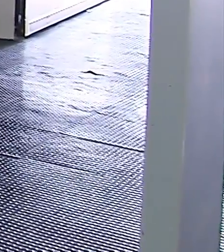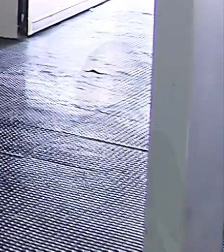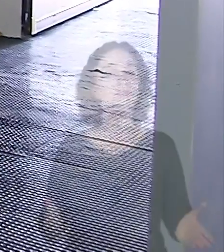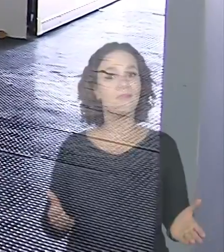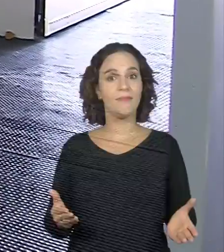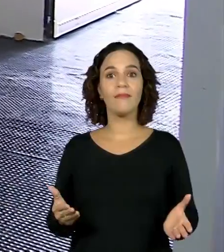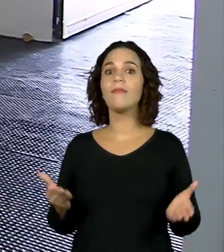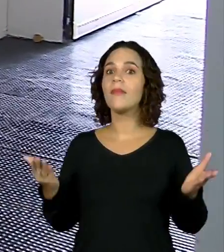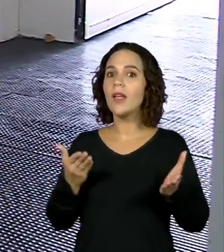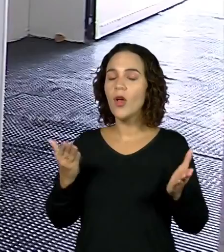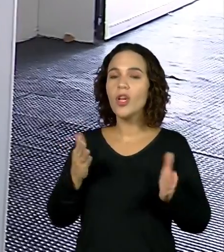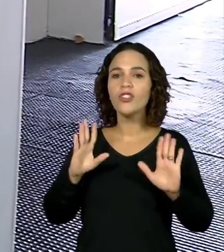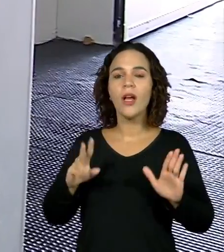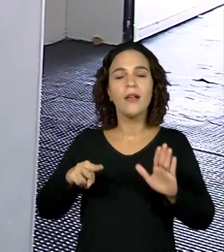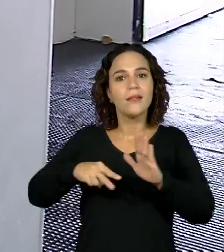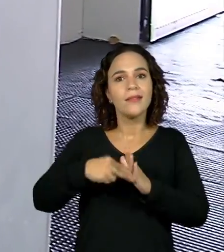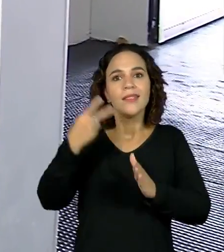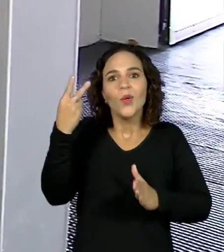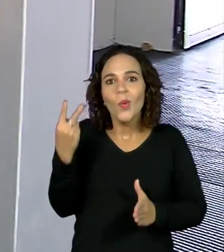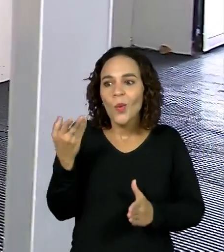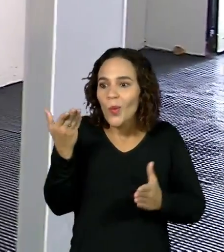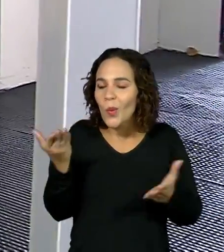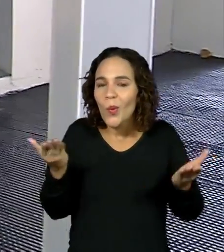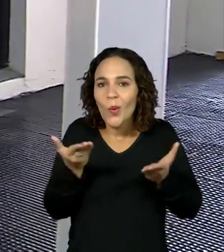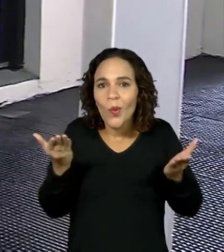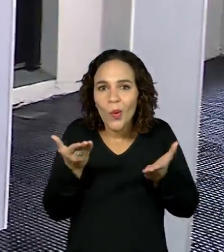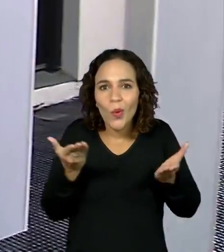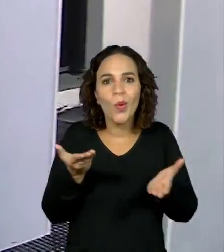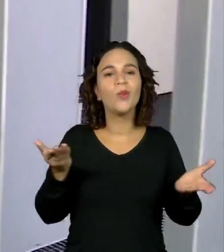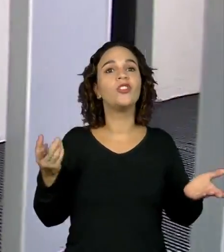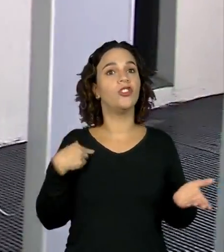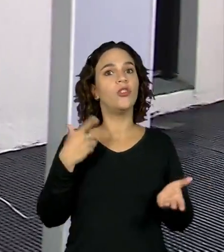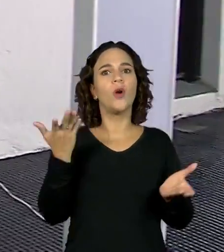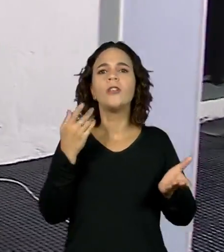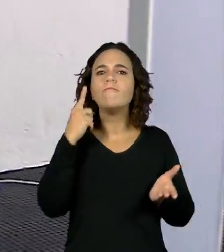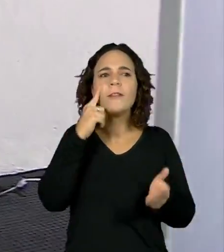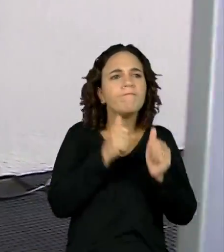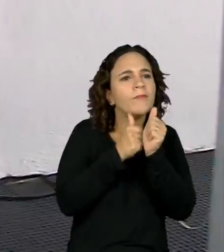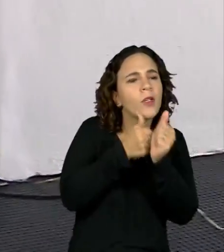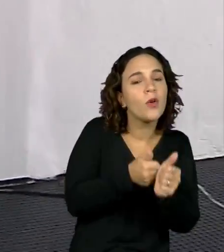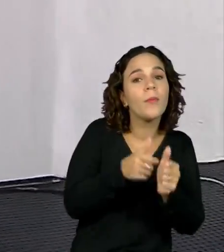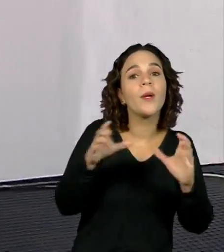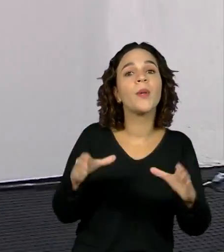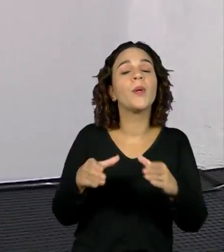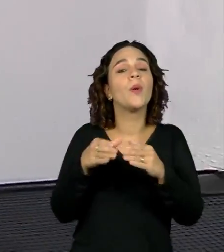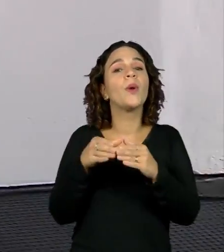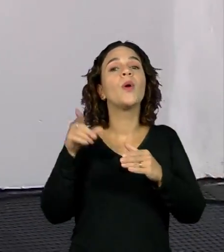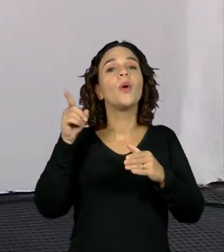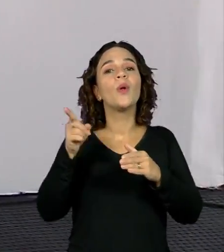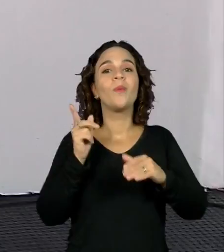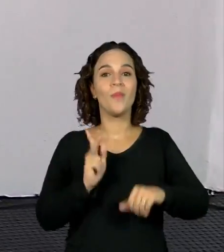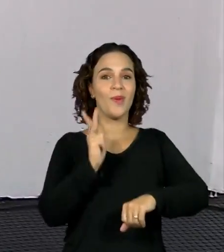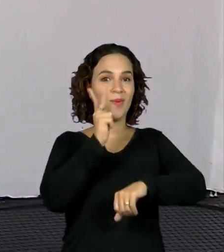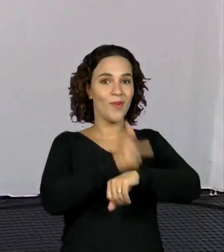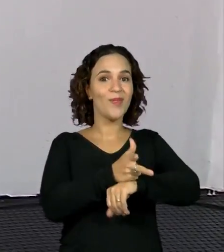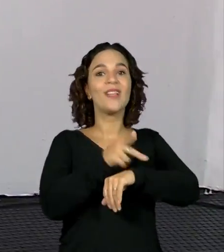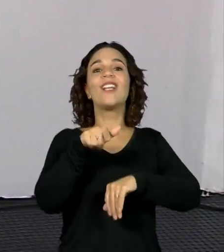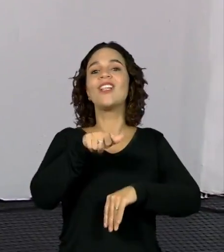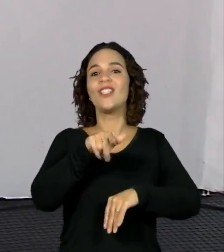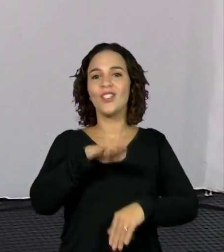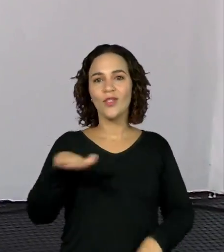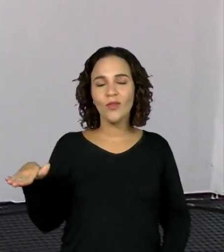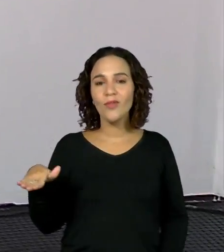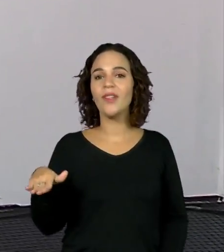Chegando para o segundo dia de cobertura do G20, hoje é dia de acompanhar o trabalho da imprensa jovem da MF